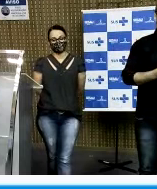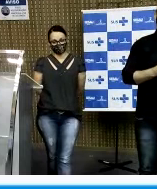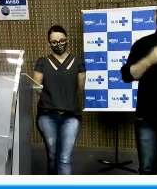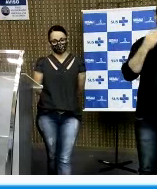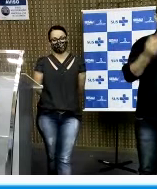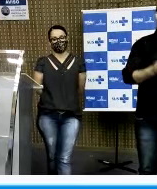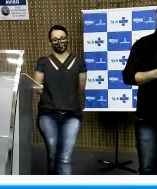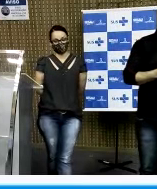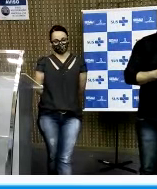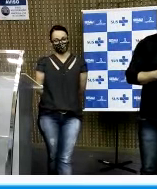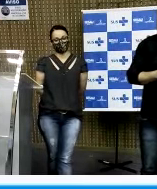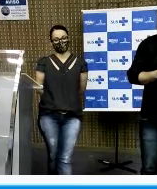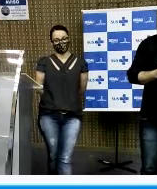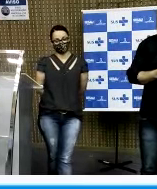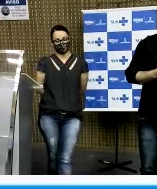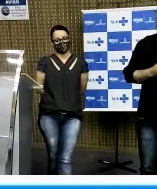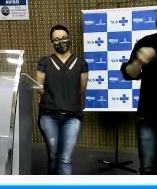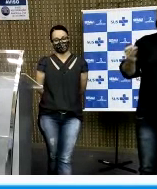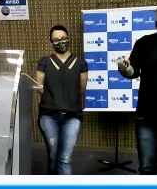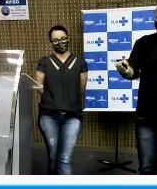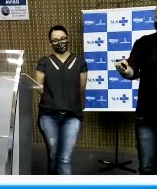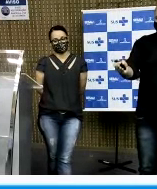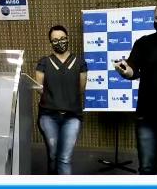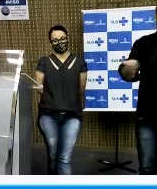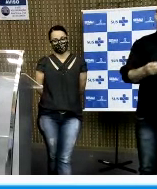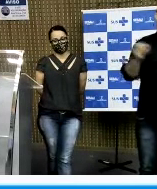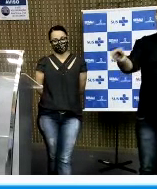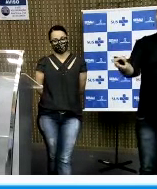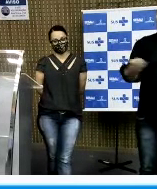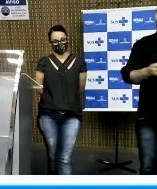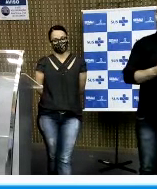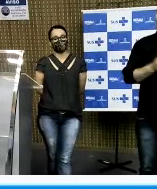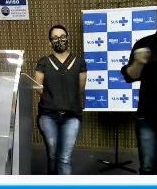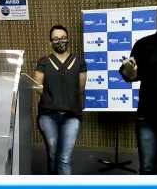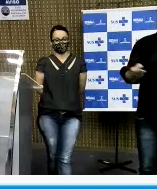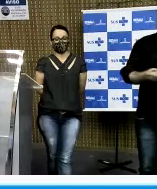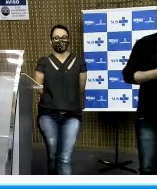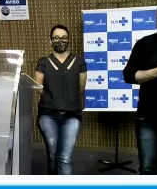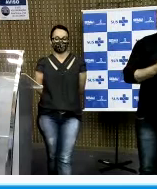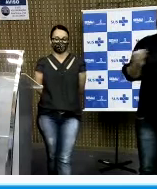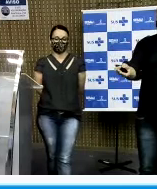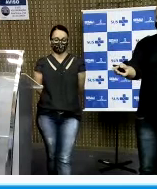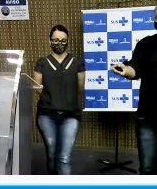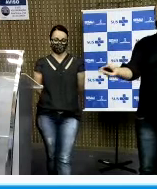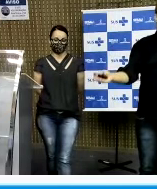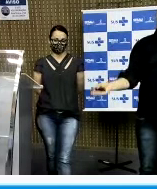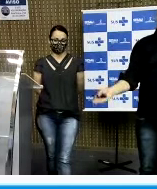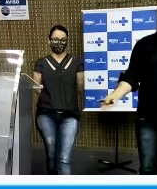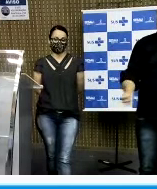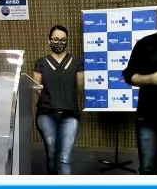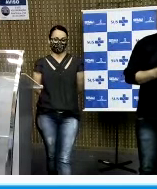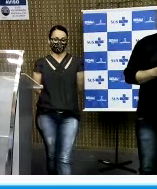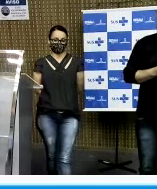de grande valia, uma grande parceira da equipe, e isso aí fez refletir, refletiu nos nossos dados, mas tivemos